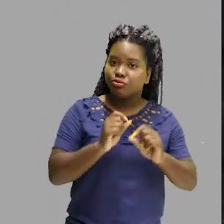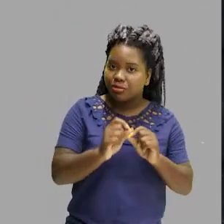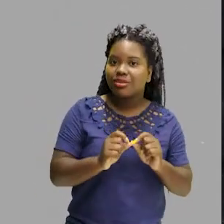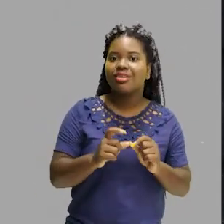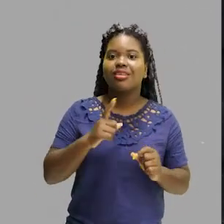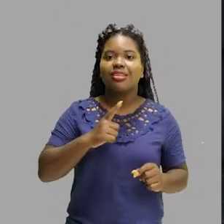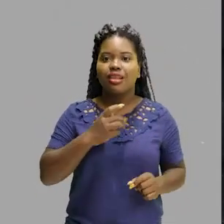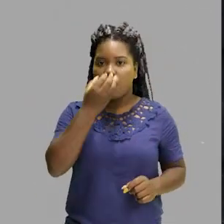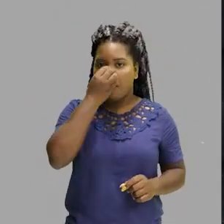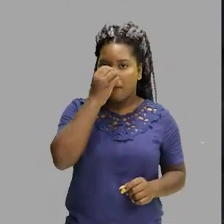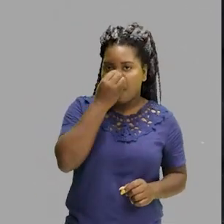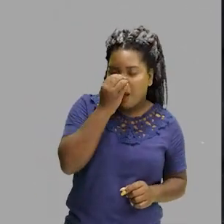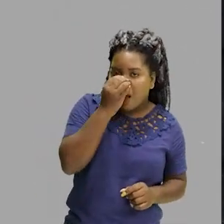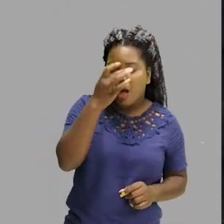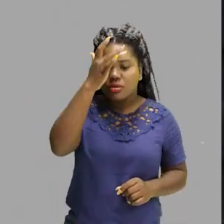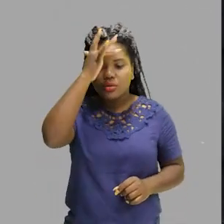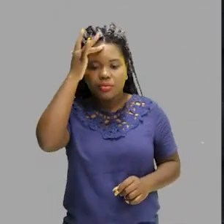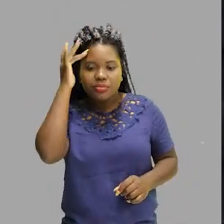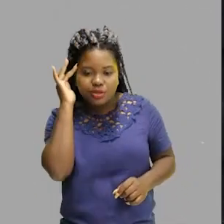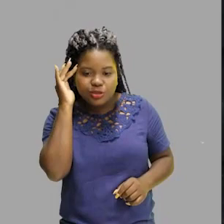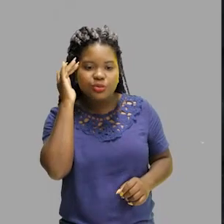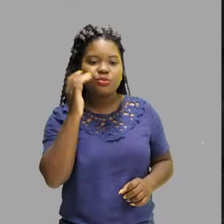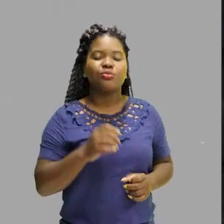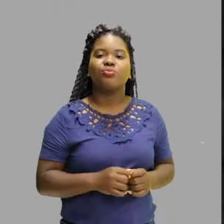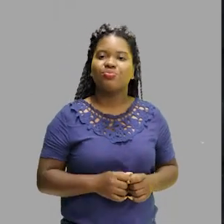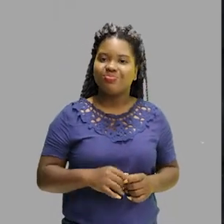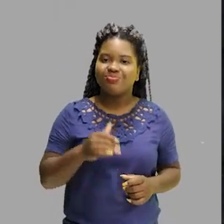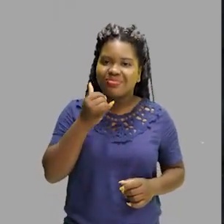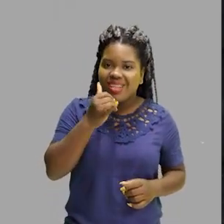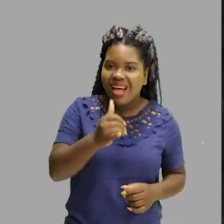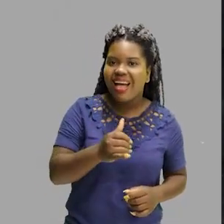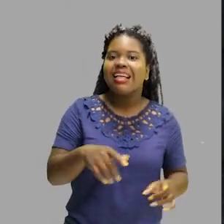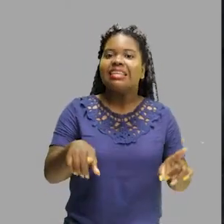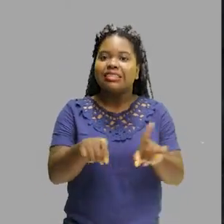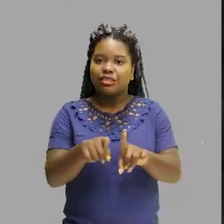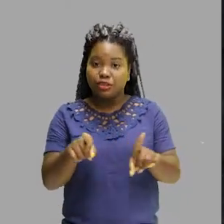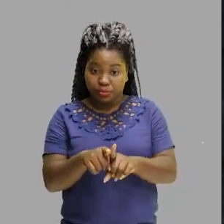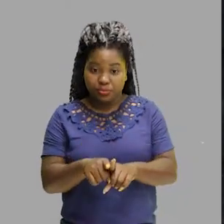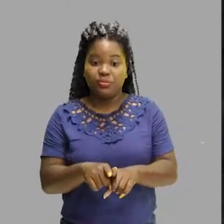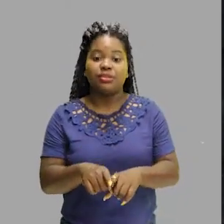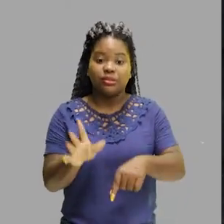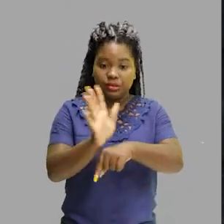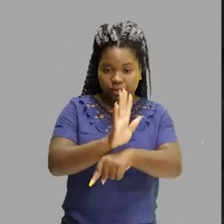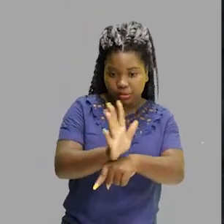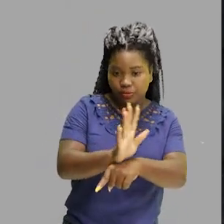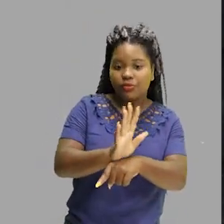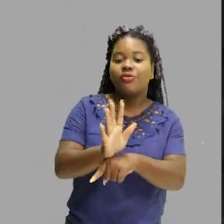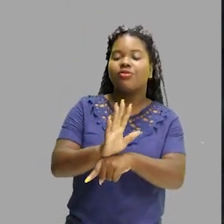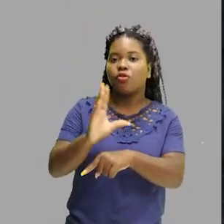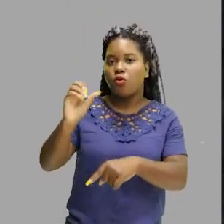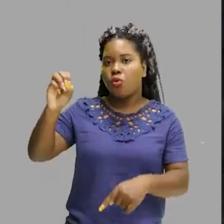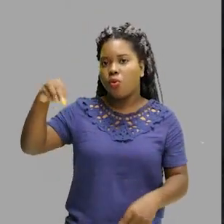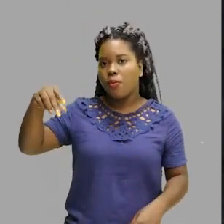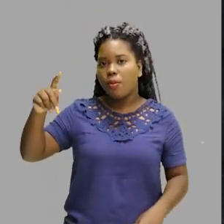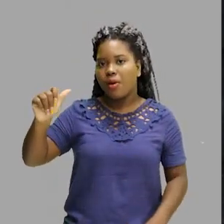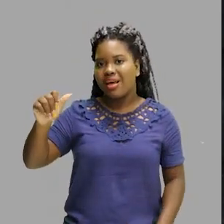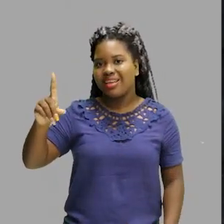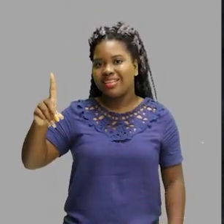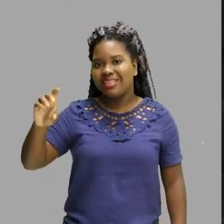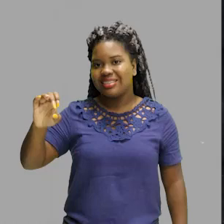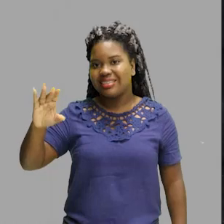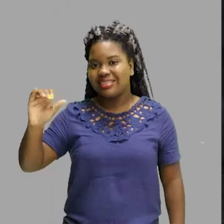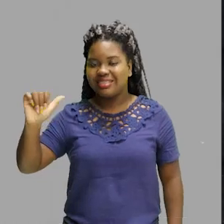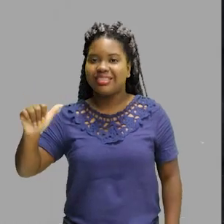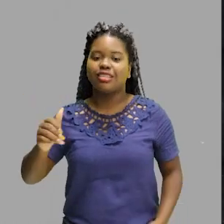palhaço que sempre narra e tal. E o Alto da Compadecida, se você já assistiu ao filme, você pode prestar atenção que no início